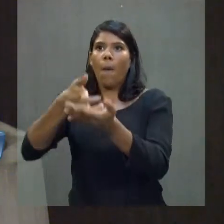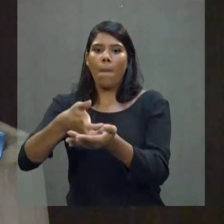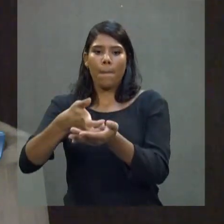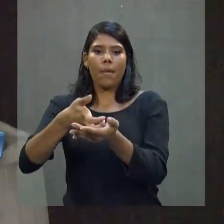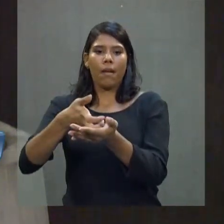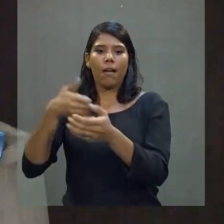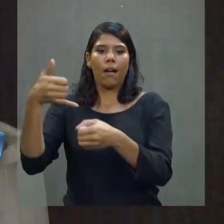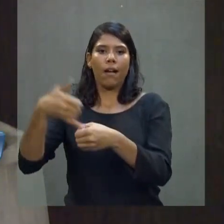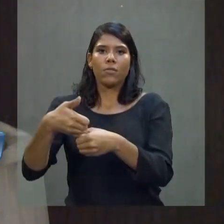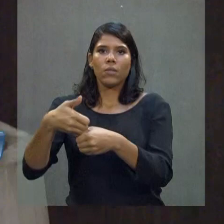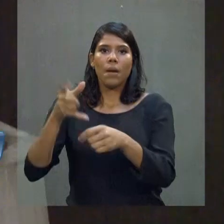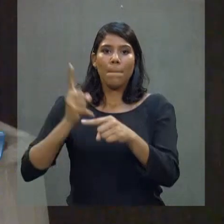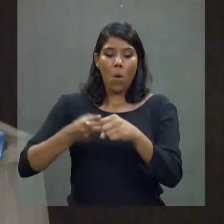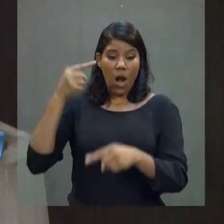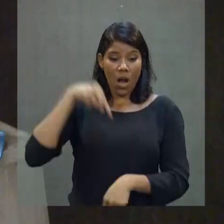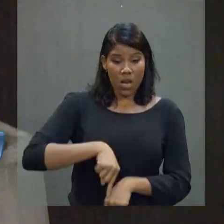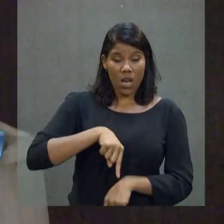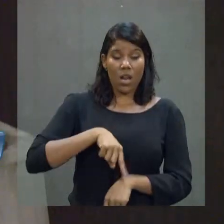e